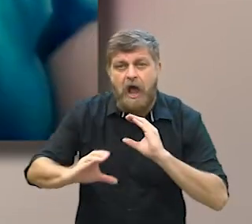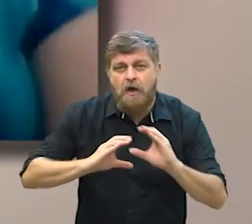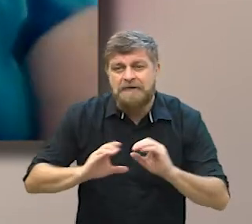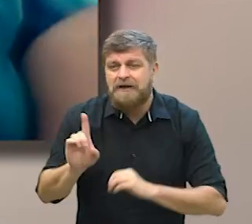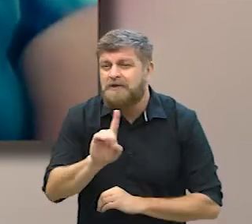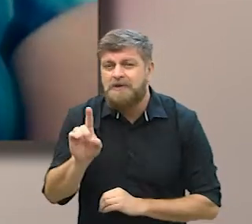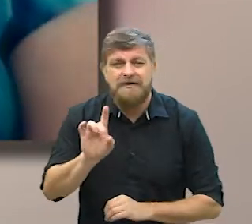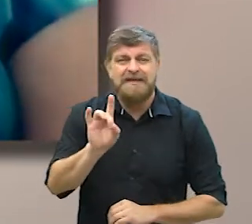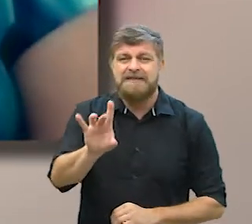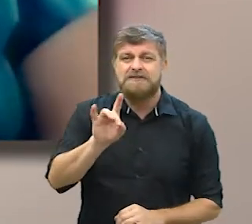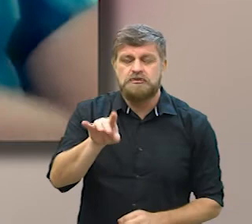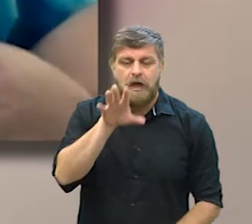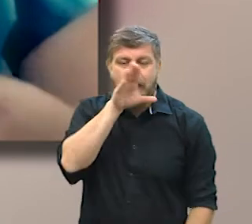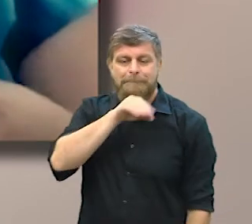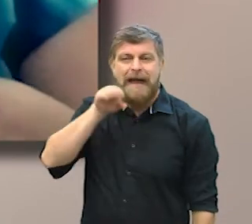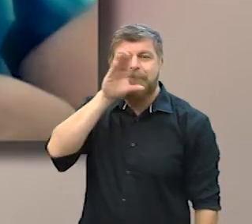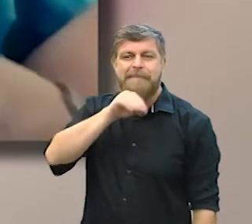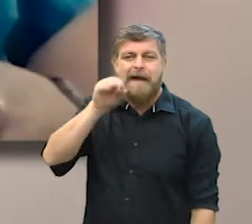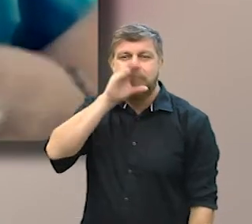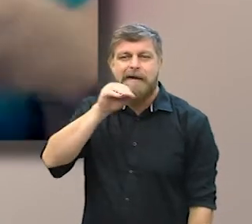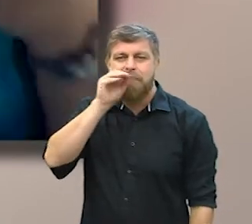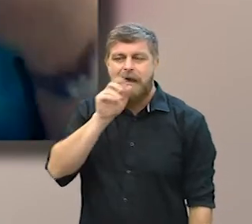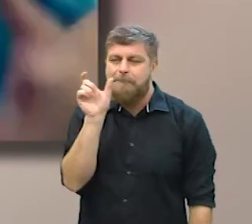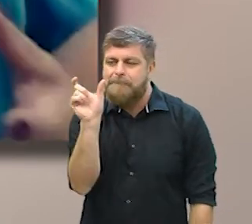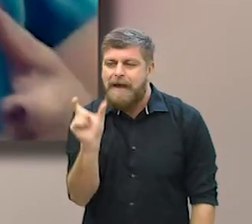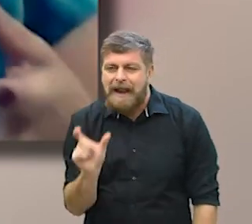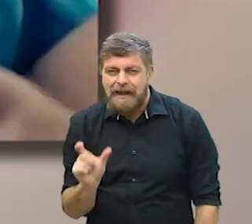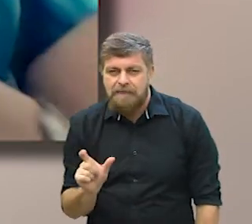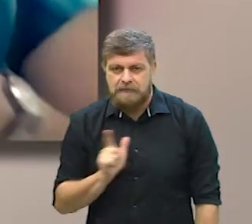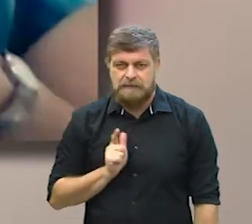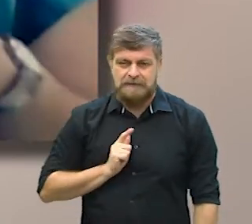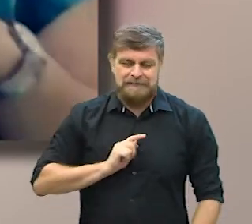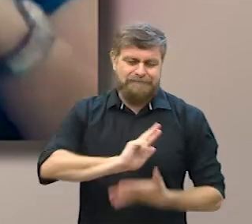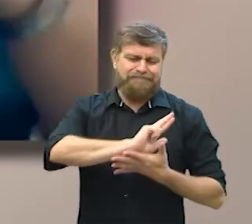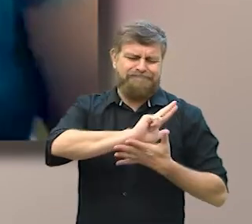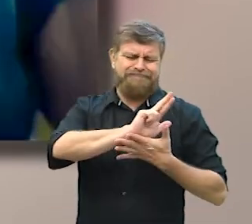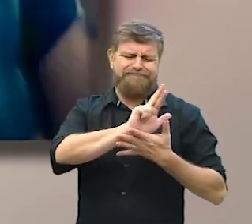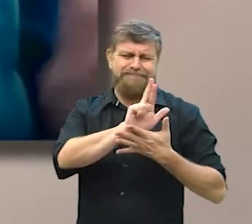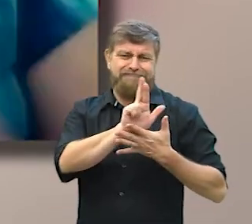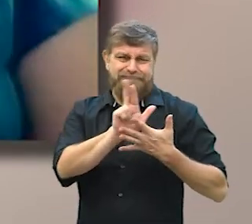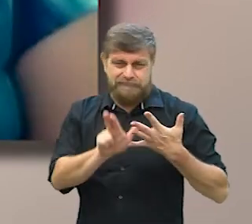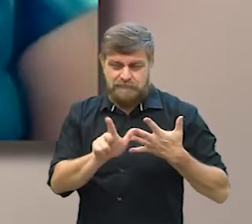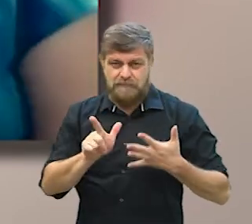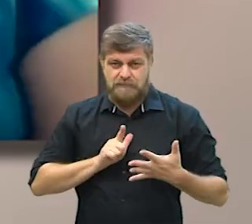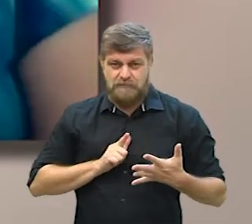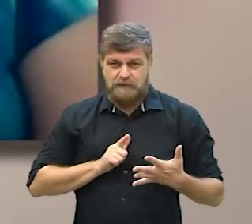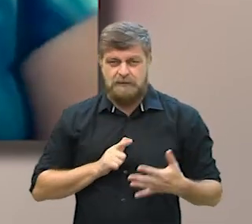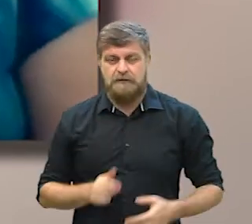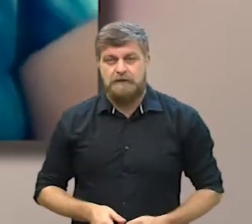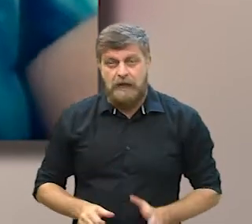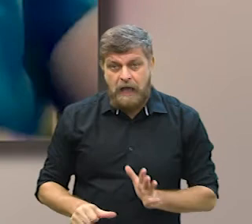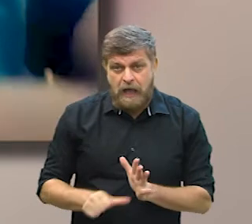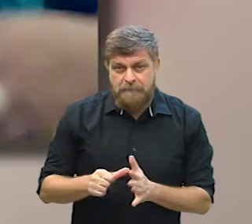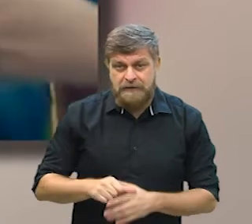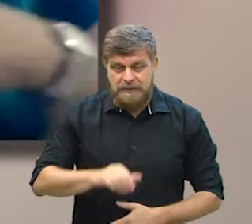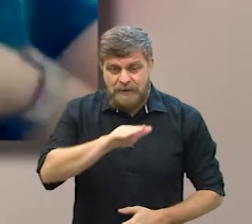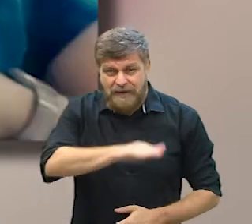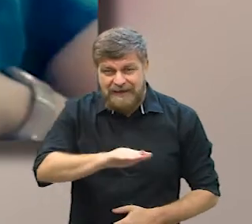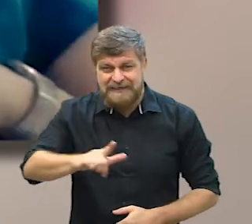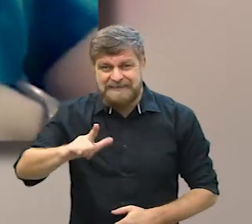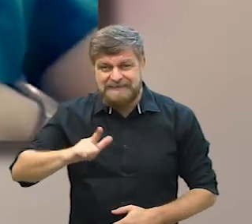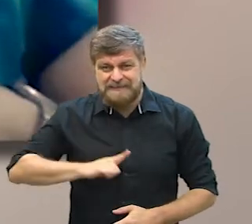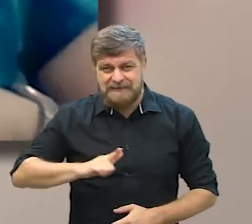verdade, a comunicação, Viviane, ela não envolve, o falar envolve múltiplos aspectos, né? Primeiro, a